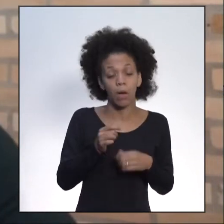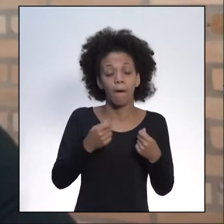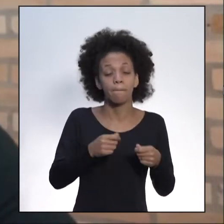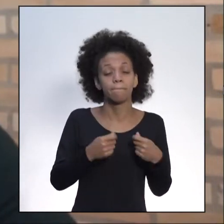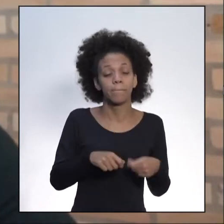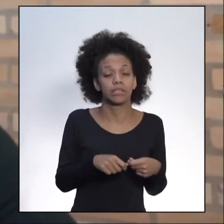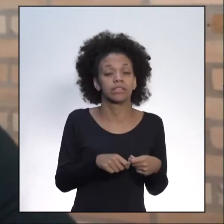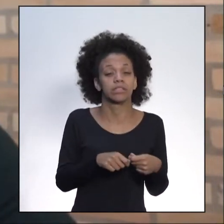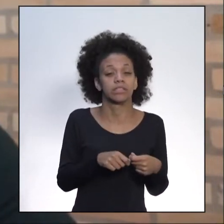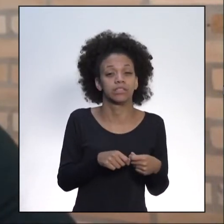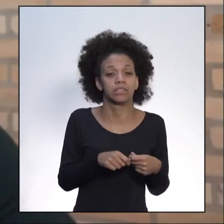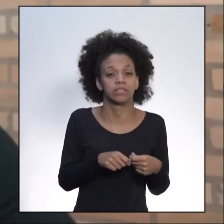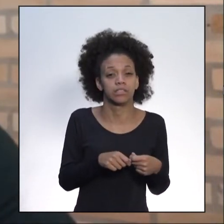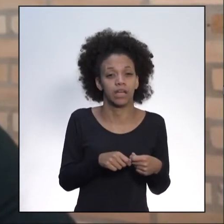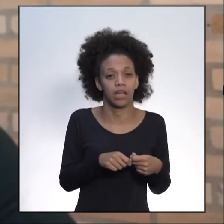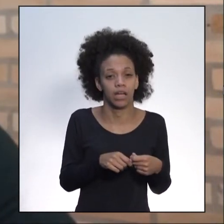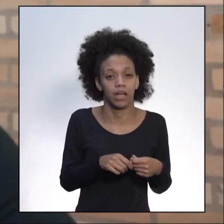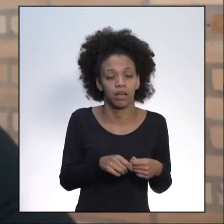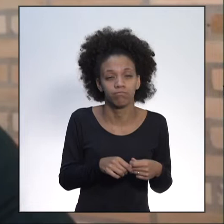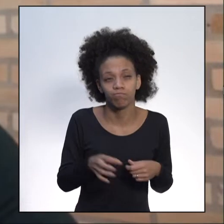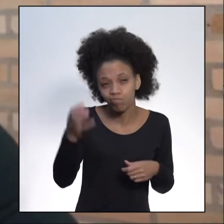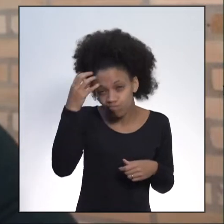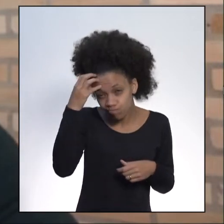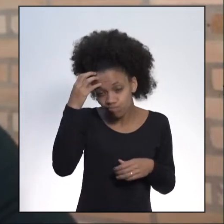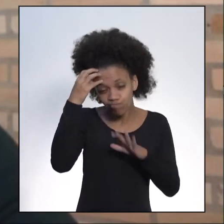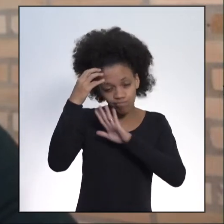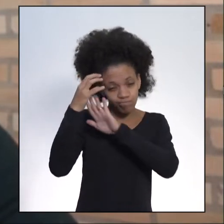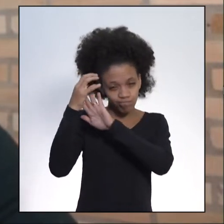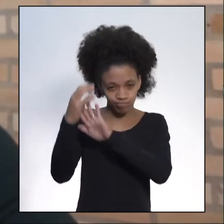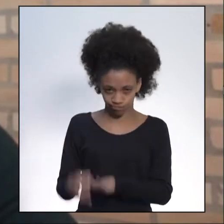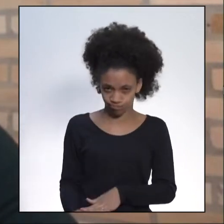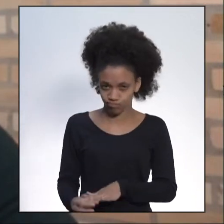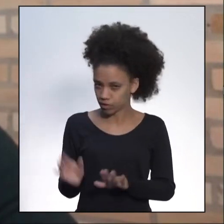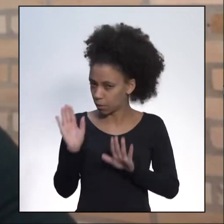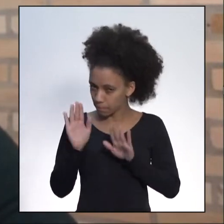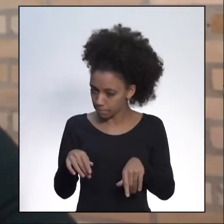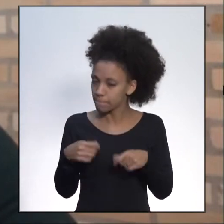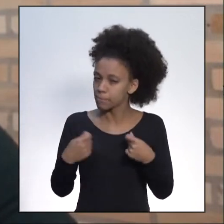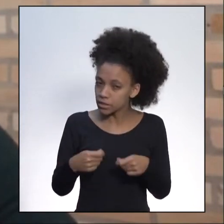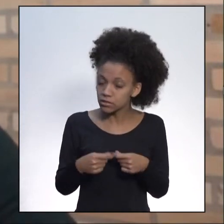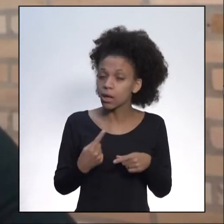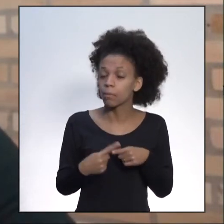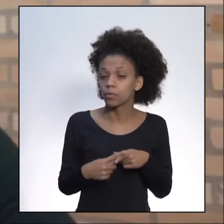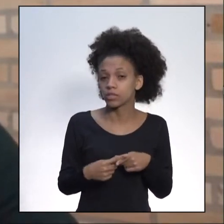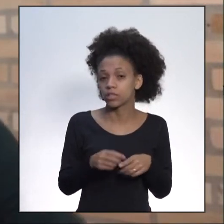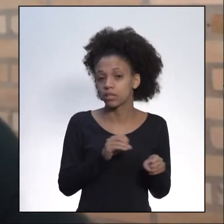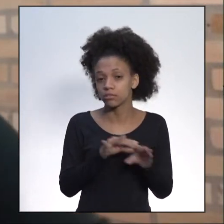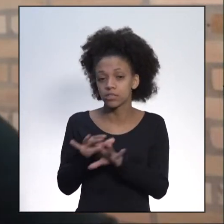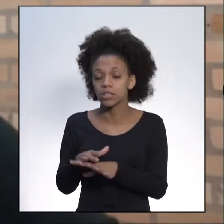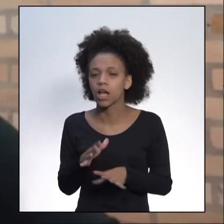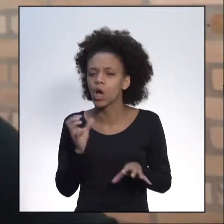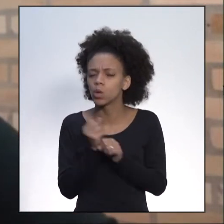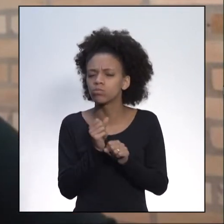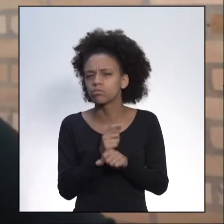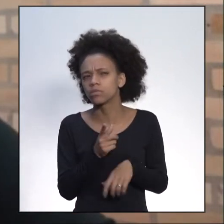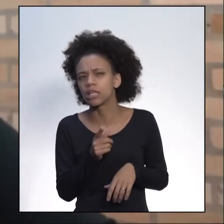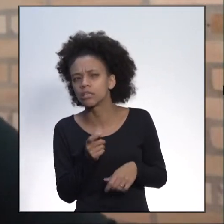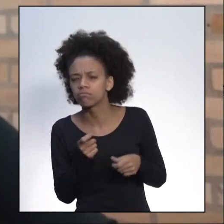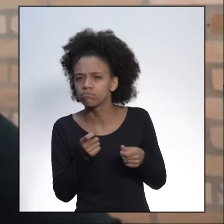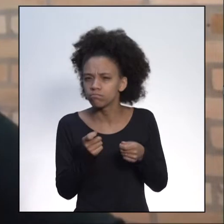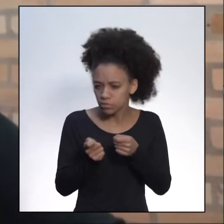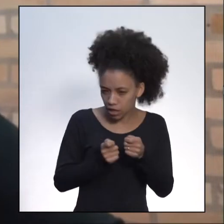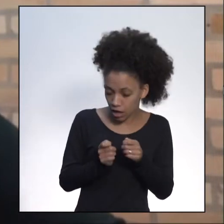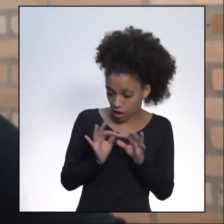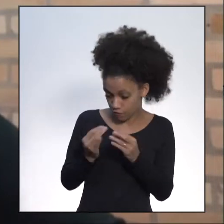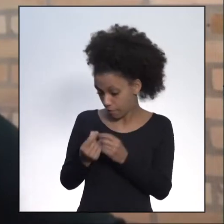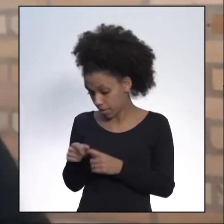tirar na educação essa ideia de culpa, de culpabilização, porque na educação existe muito isso. Eu culpabilizo a família, o aluno não aprende por